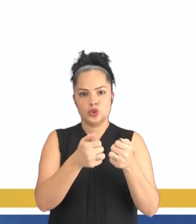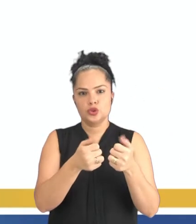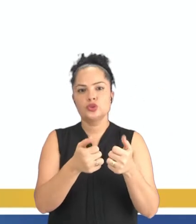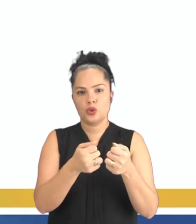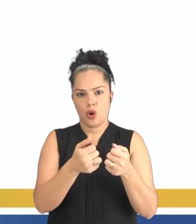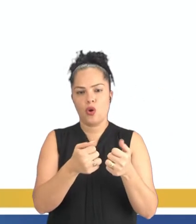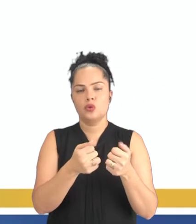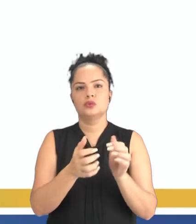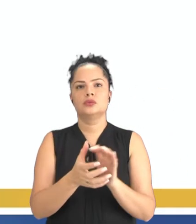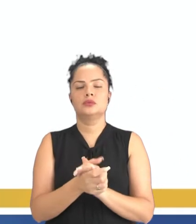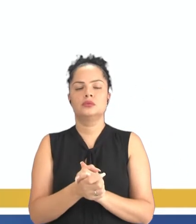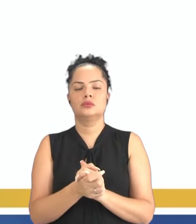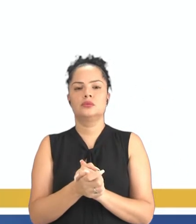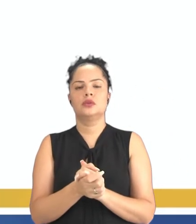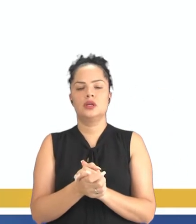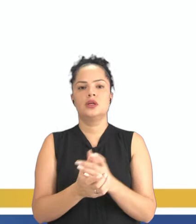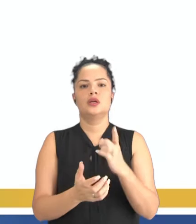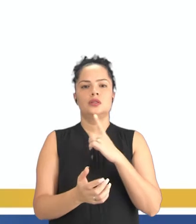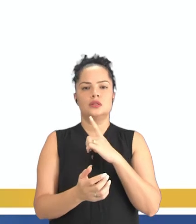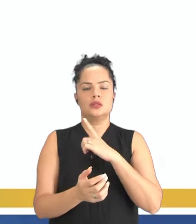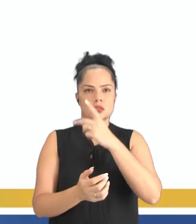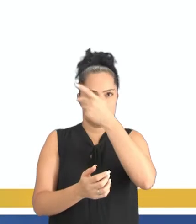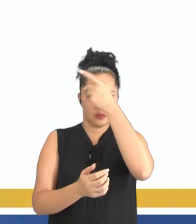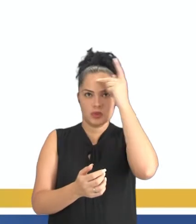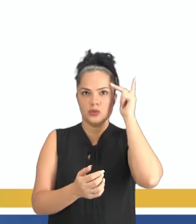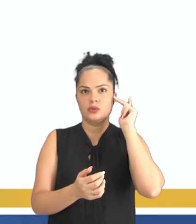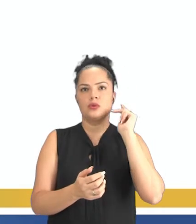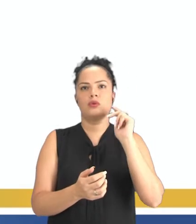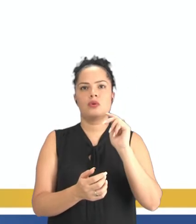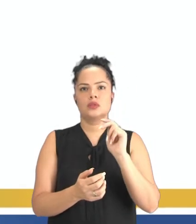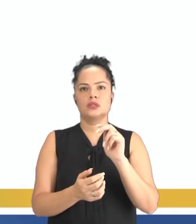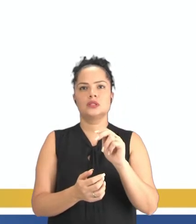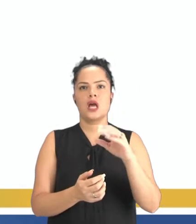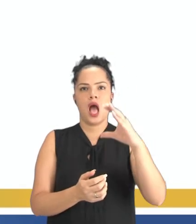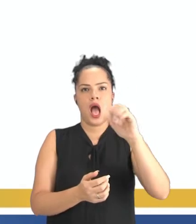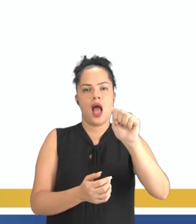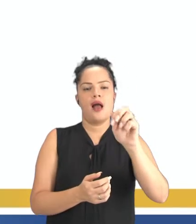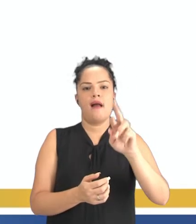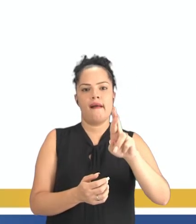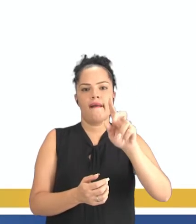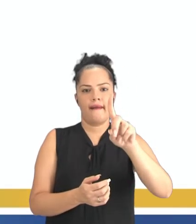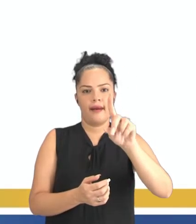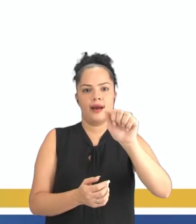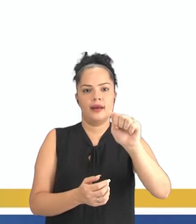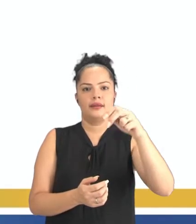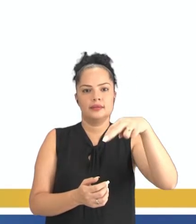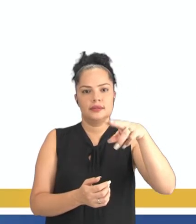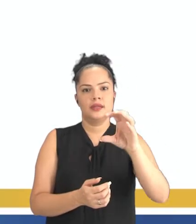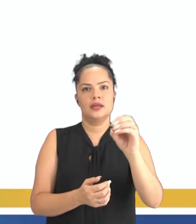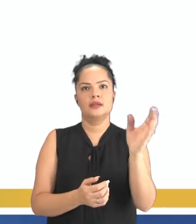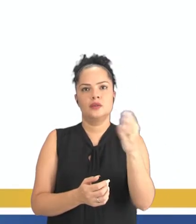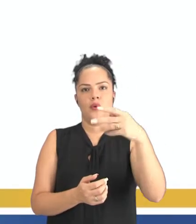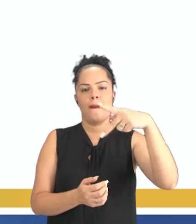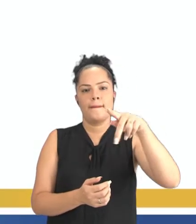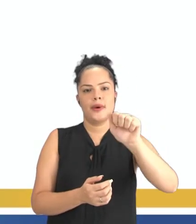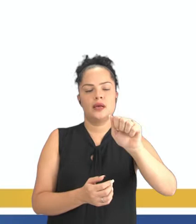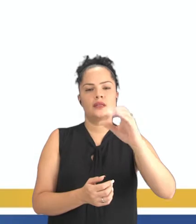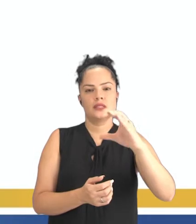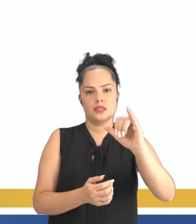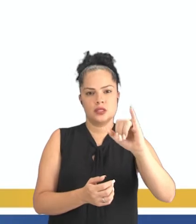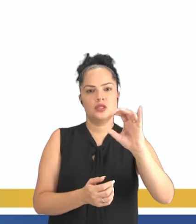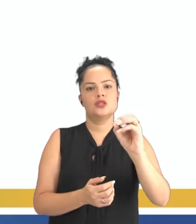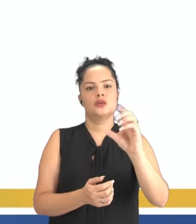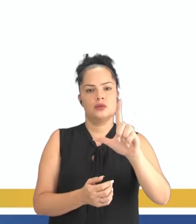No século XVI, os algebristas italianos Cardano, Pacioli realizaram os primeiros estudos, né, sobre esse